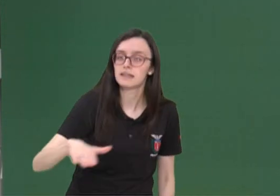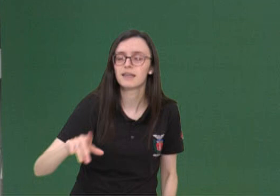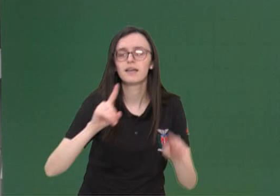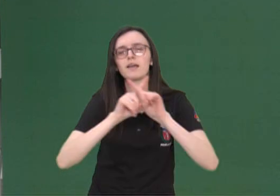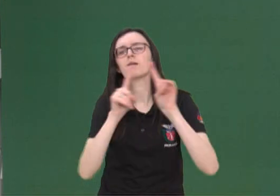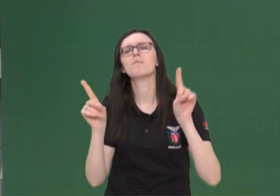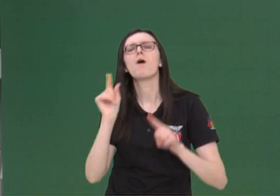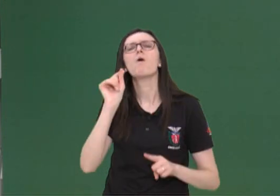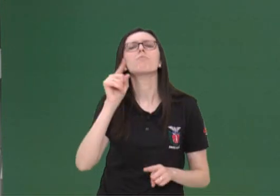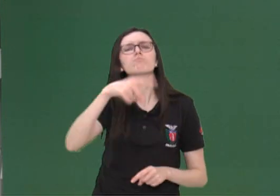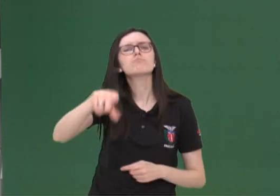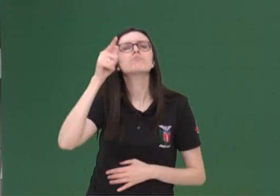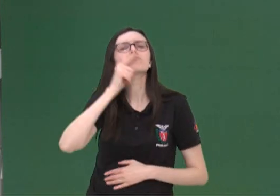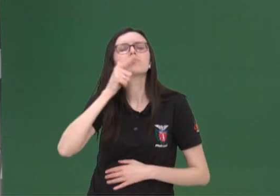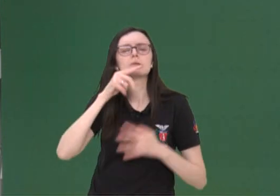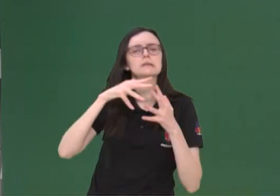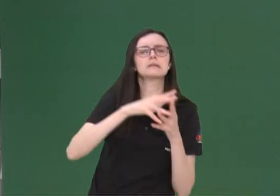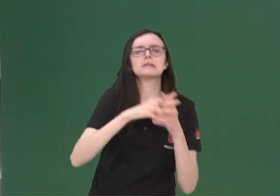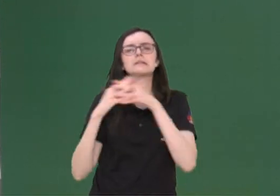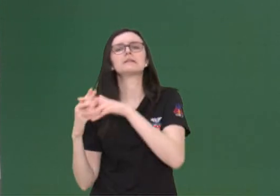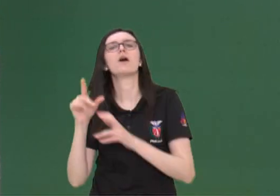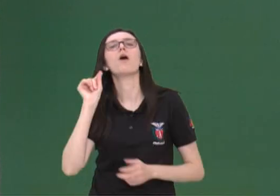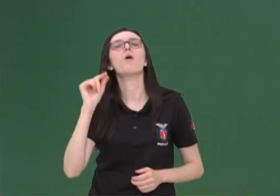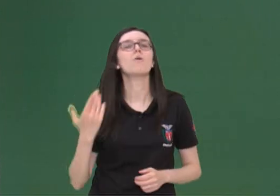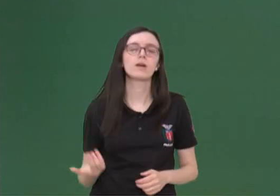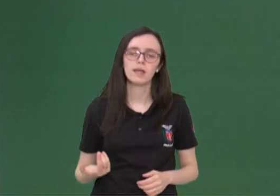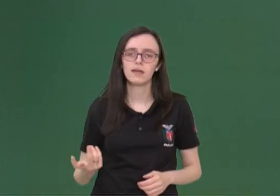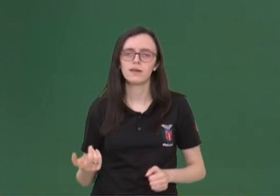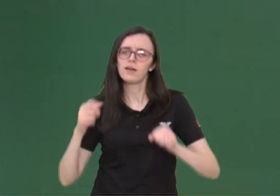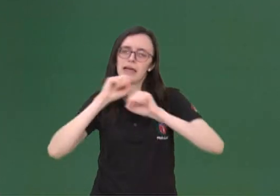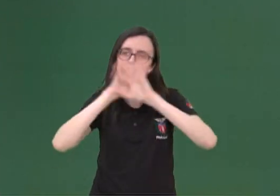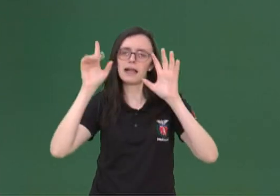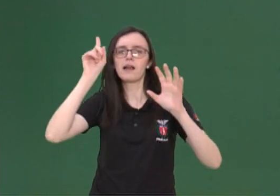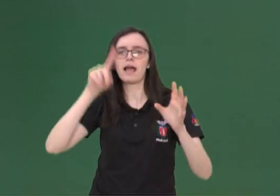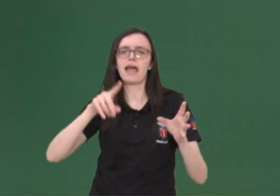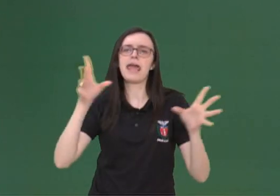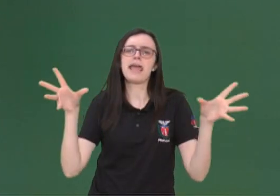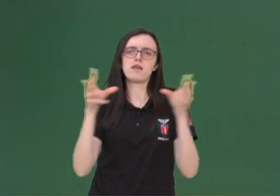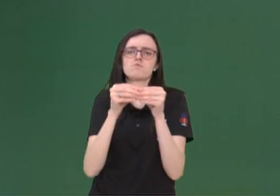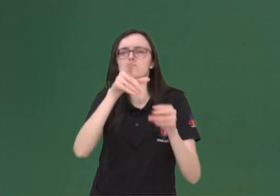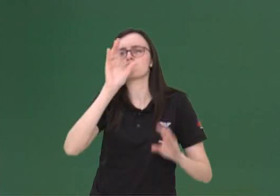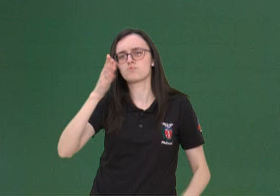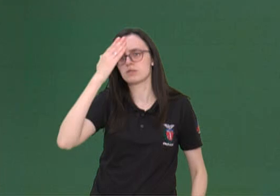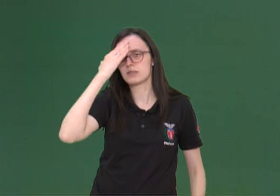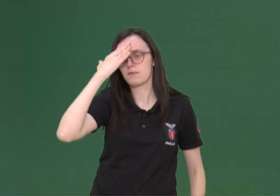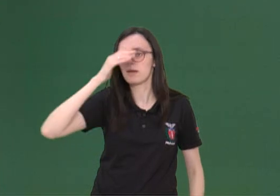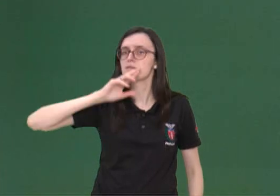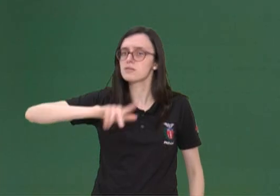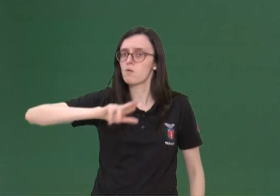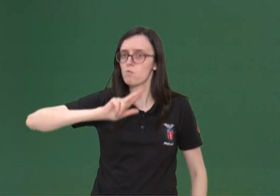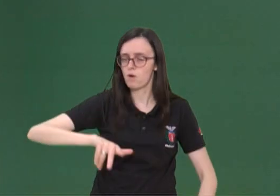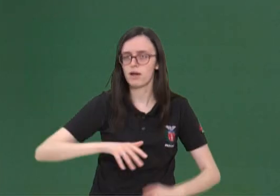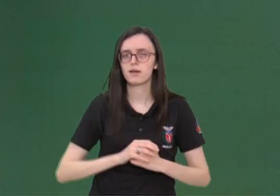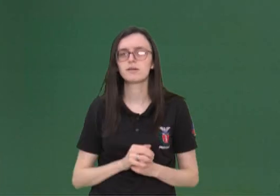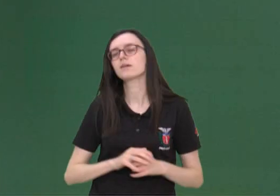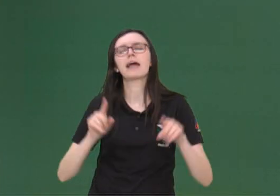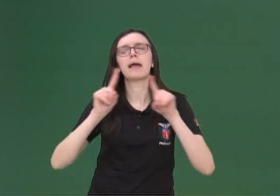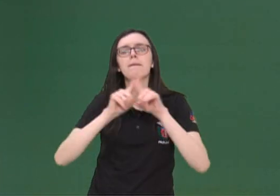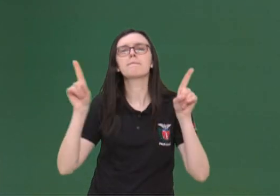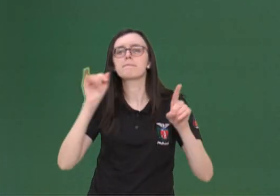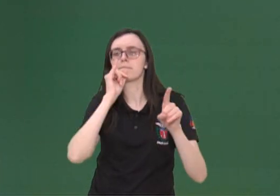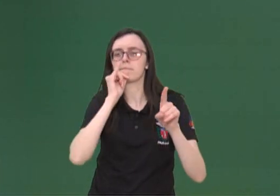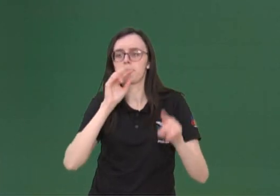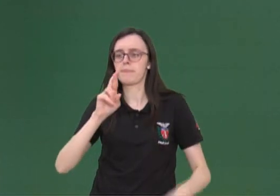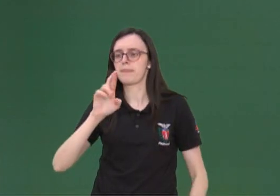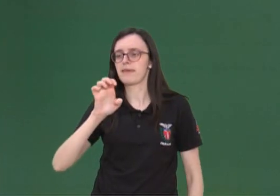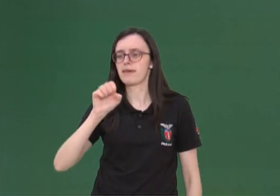o que vocês poderiam se confundir aqui? Claro que resumo vocês já sabem que não é, né? Agora,